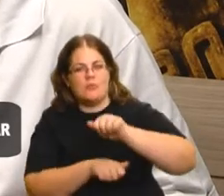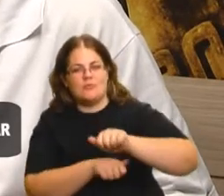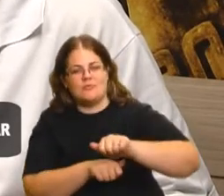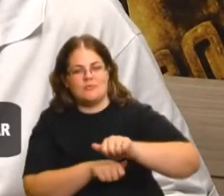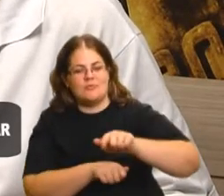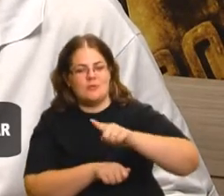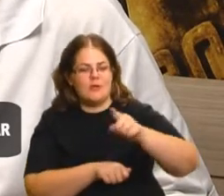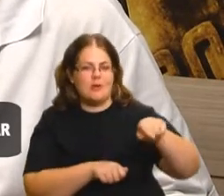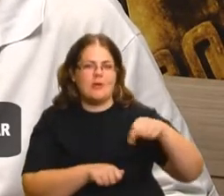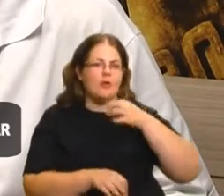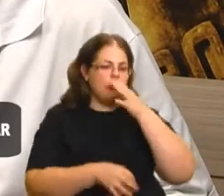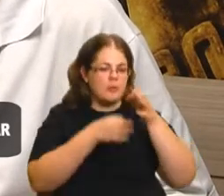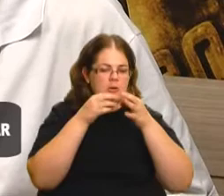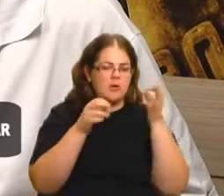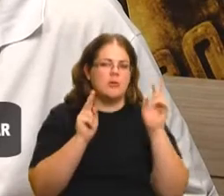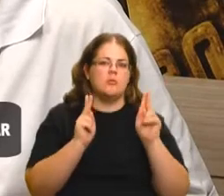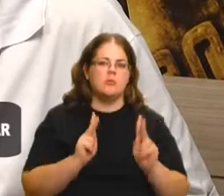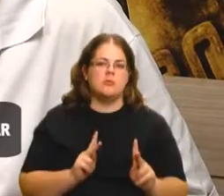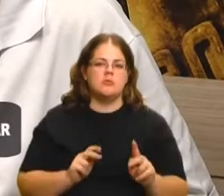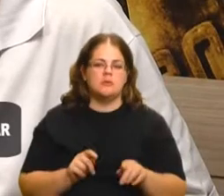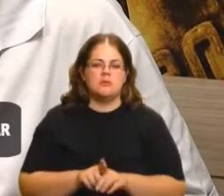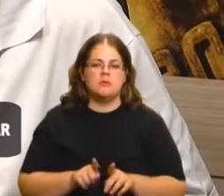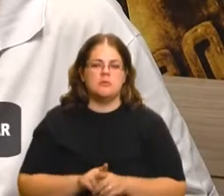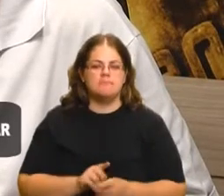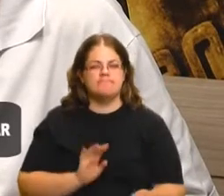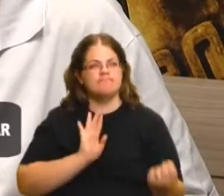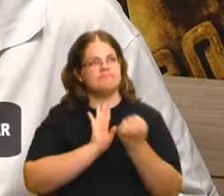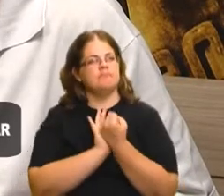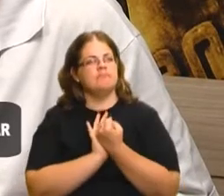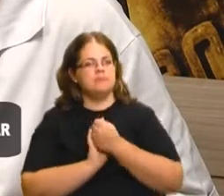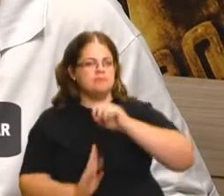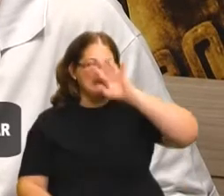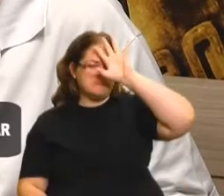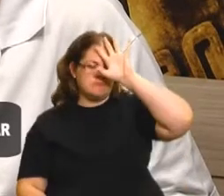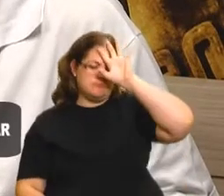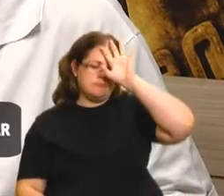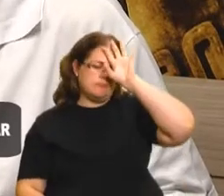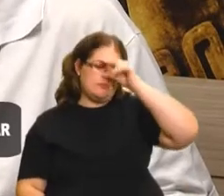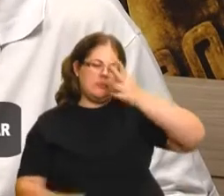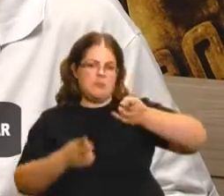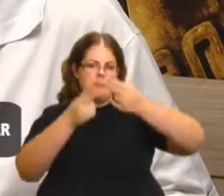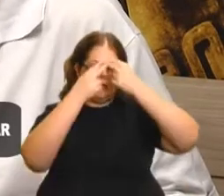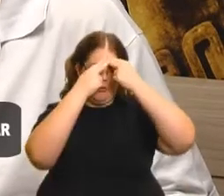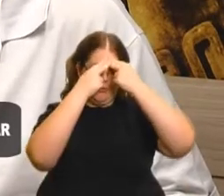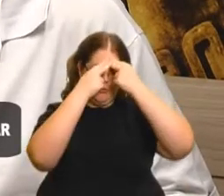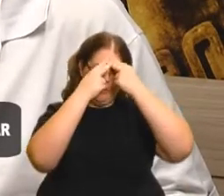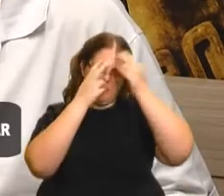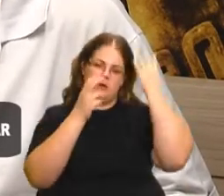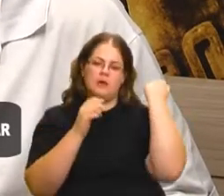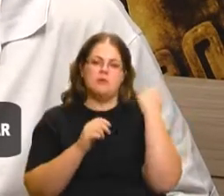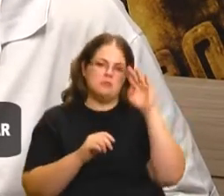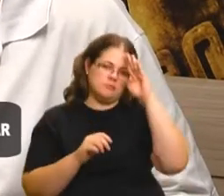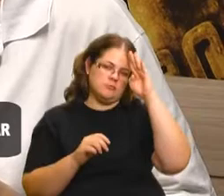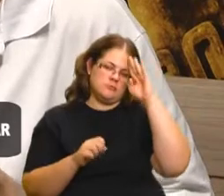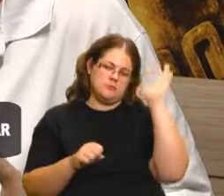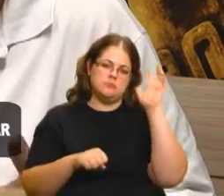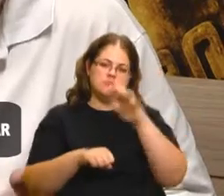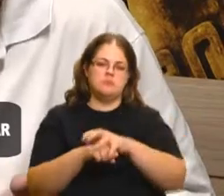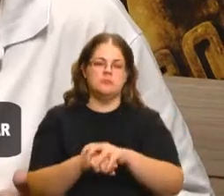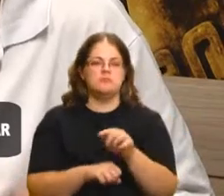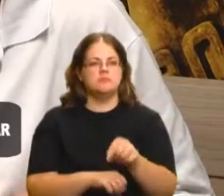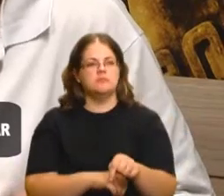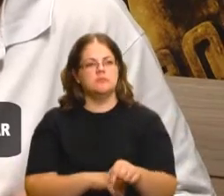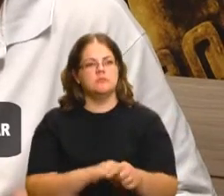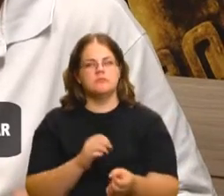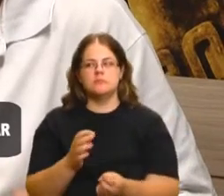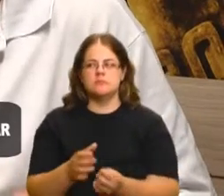desmistificar determinados carimbos que a ditadura criou. Eu hoje fico muito feliz